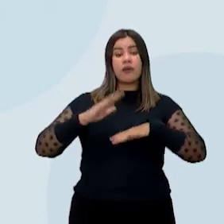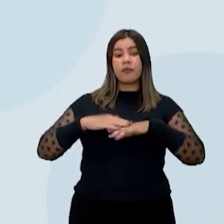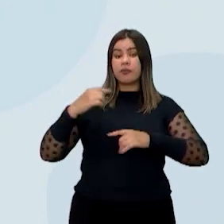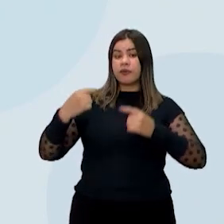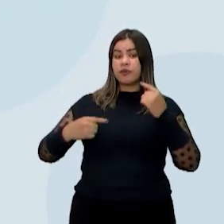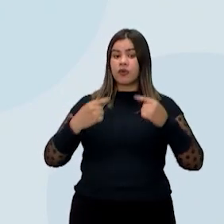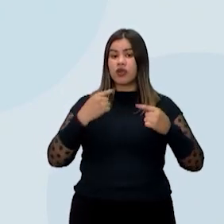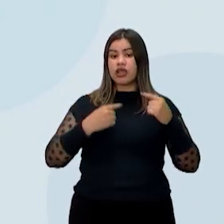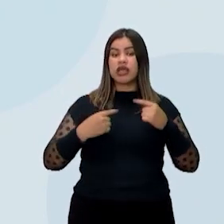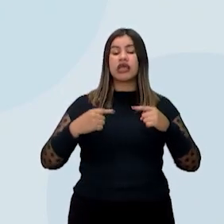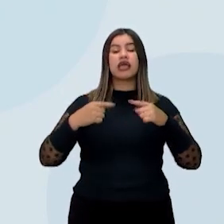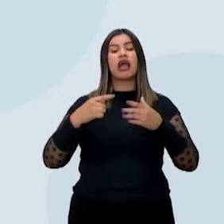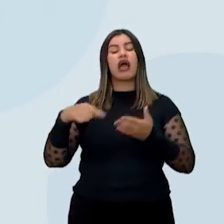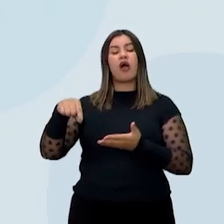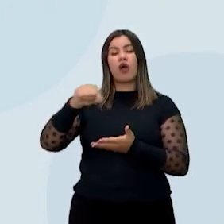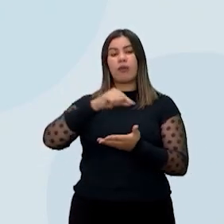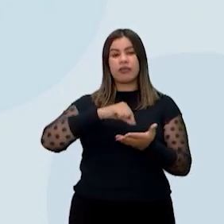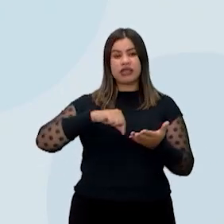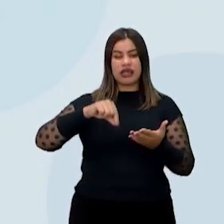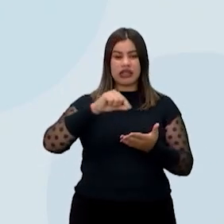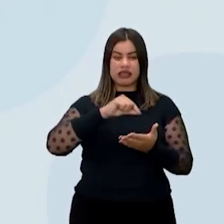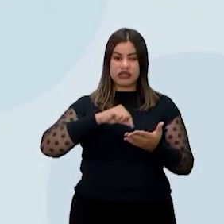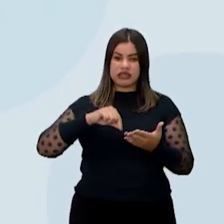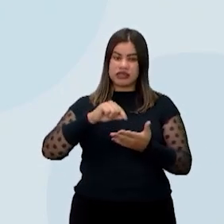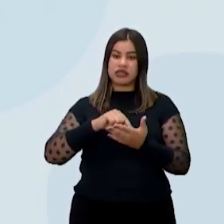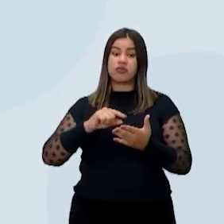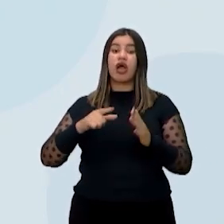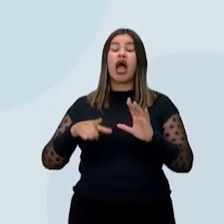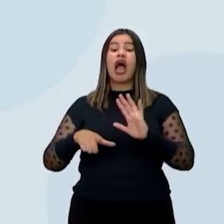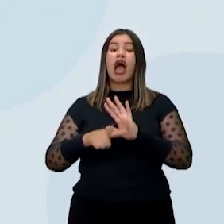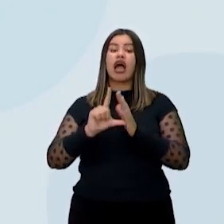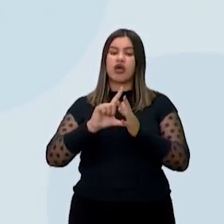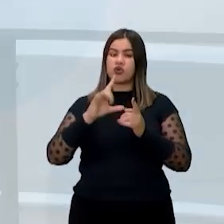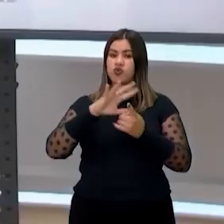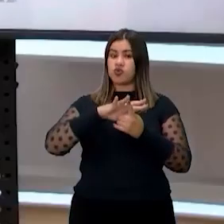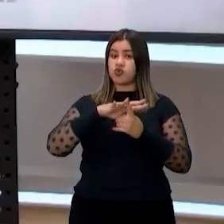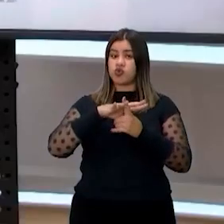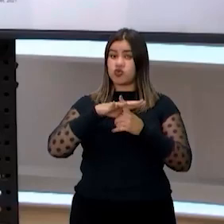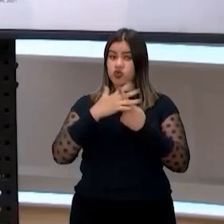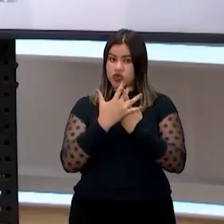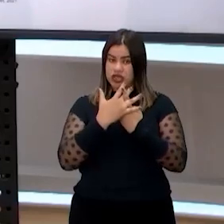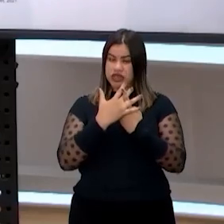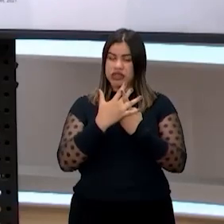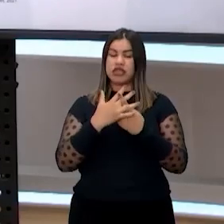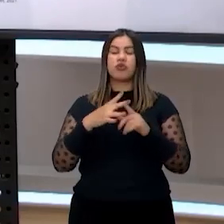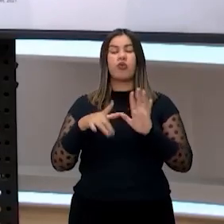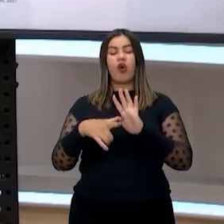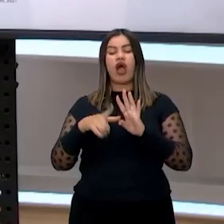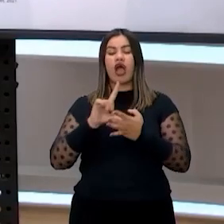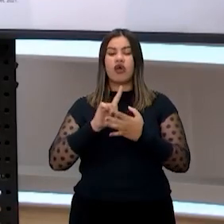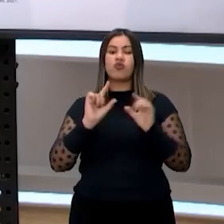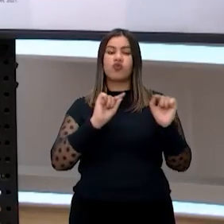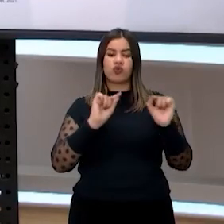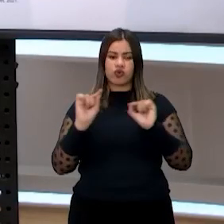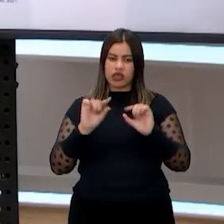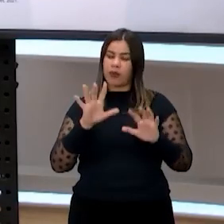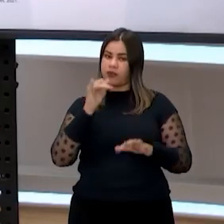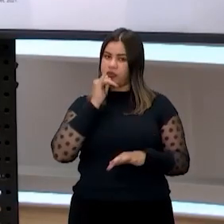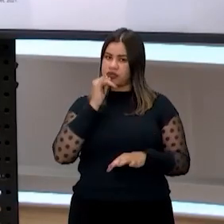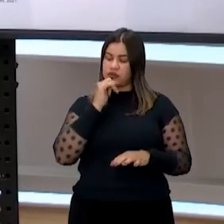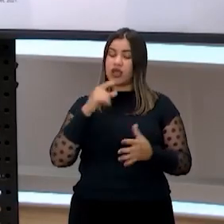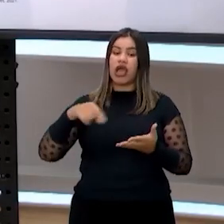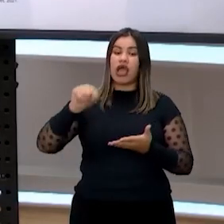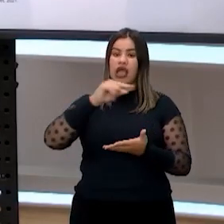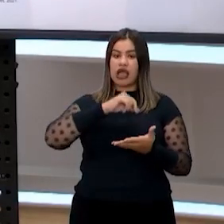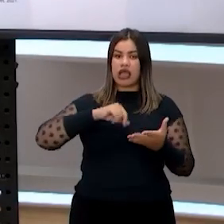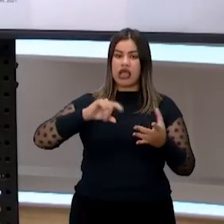sistema capitalista. Antes de falar do socialismo, volta para 3 rapidez. Gente, se o sistema